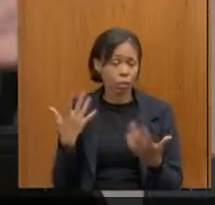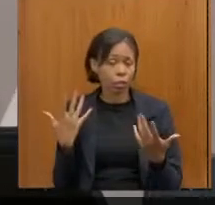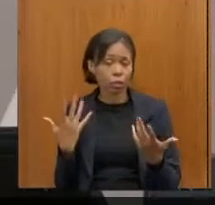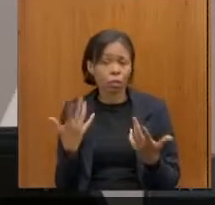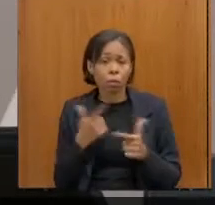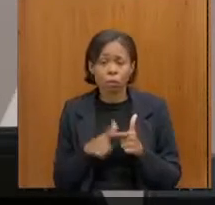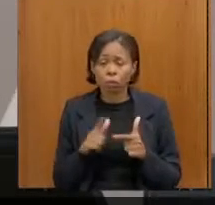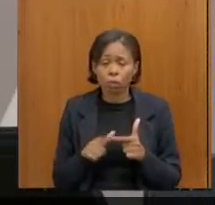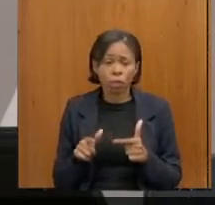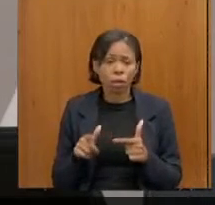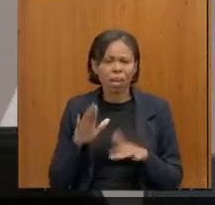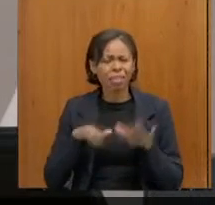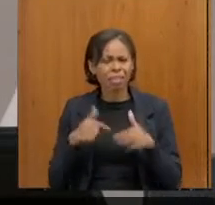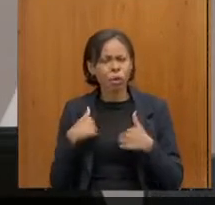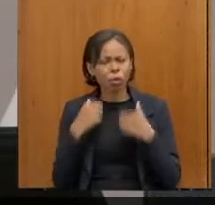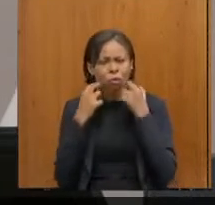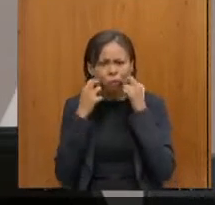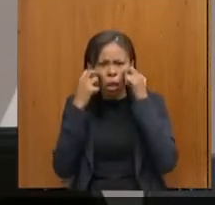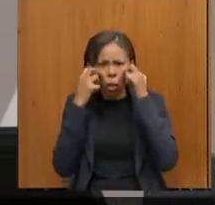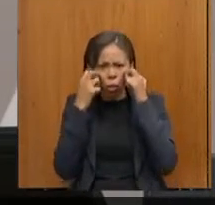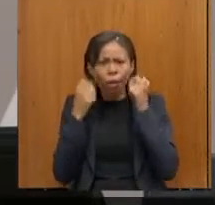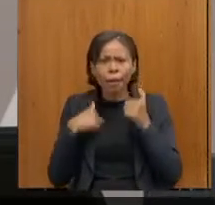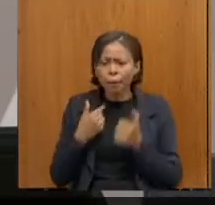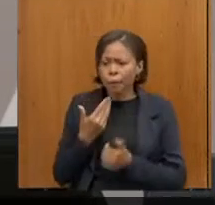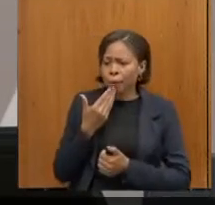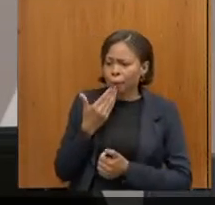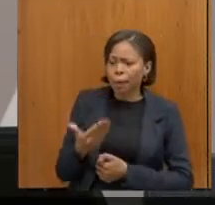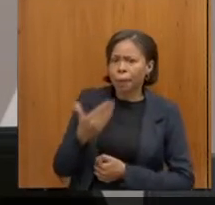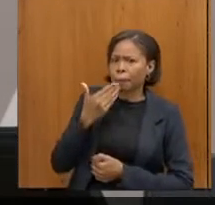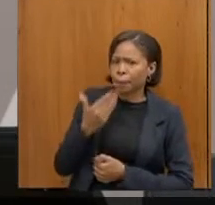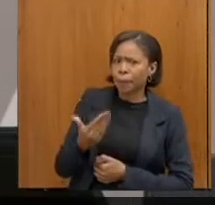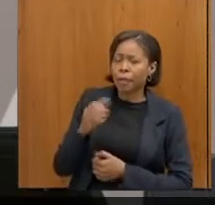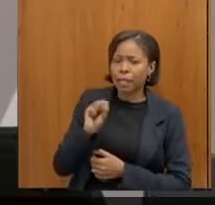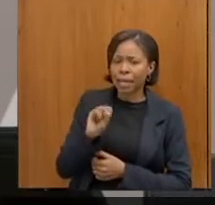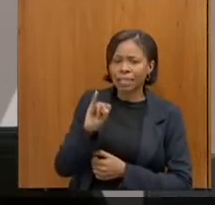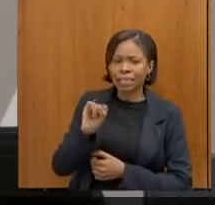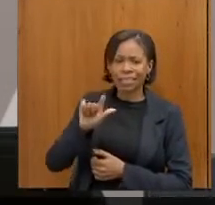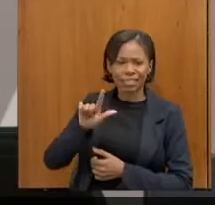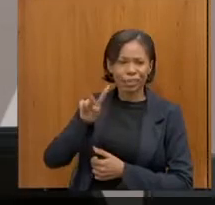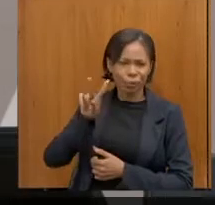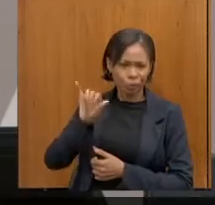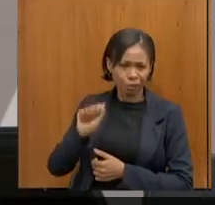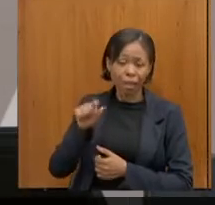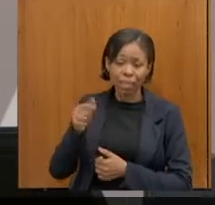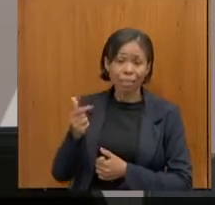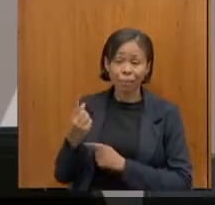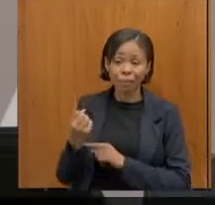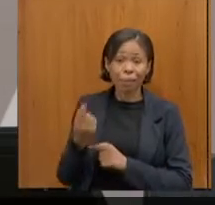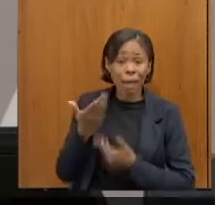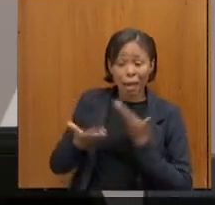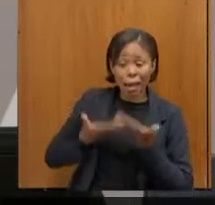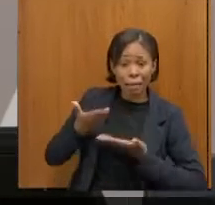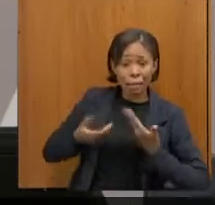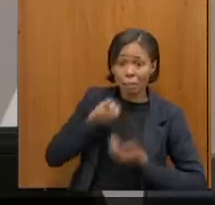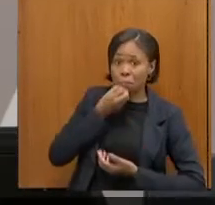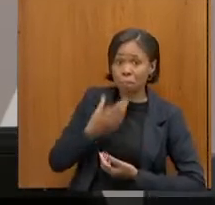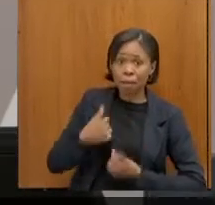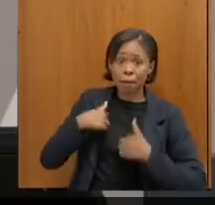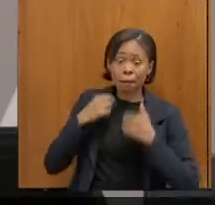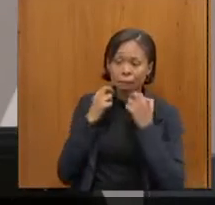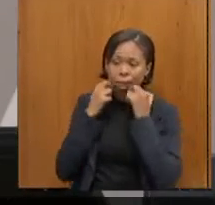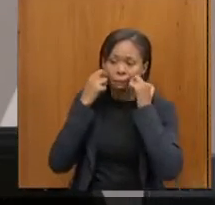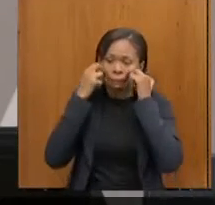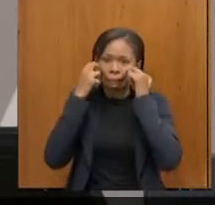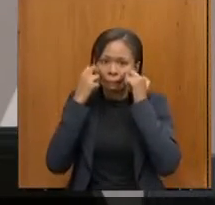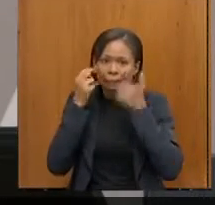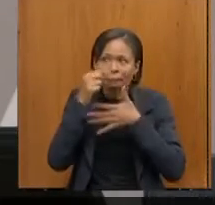diretor tem hora que eu fico com vergonha eu levo tanta coisa lá para o bastianetto para Sílvia e eles me atendem tão bem que eu fiquei até com vergonha você tá